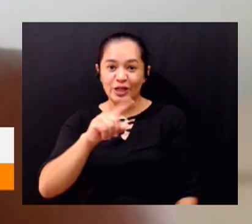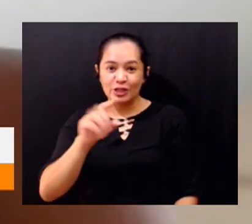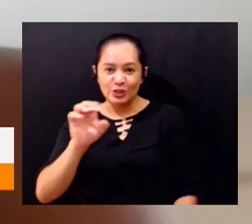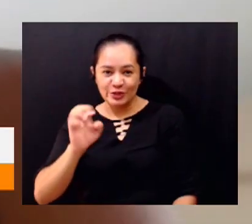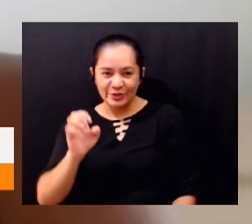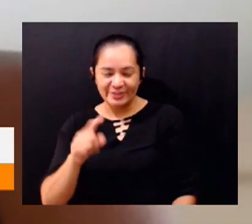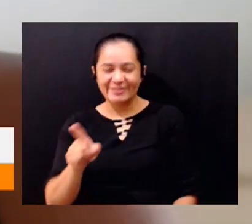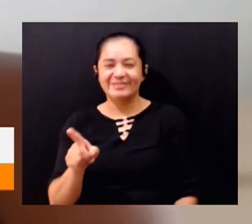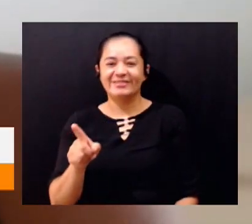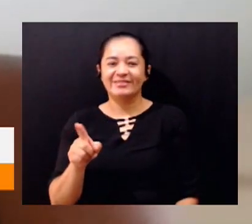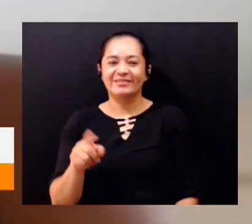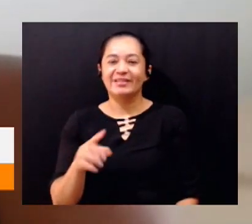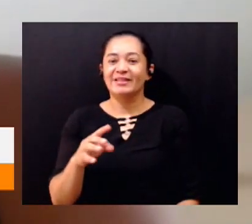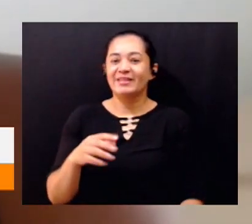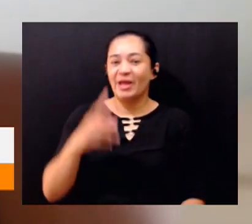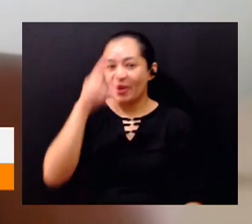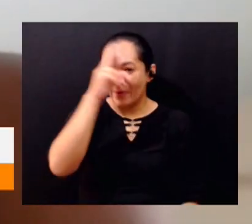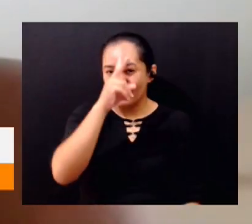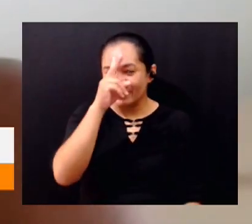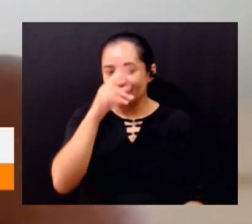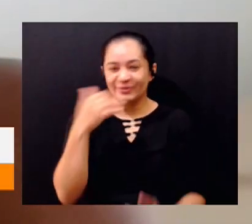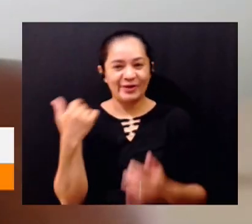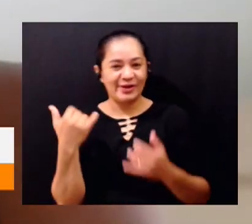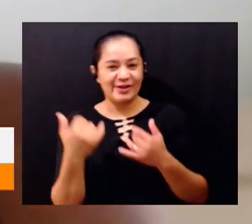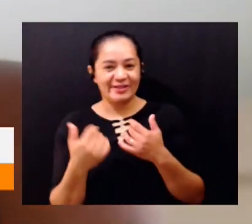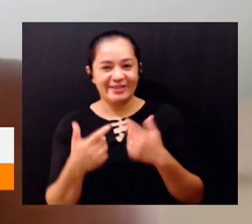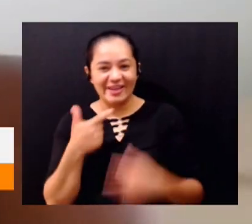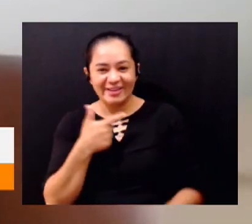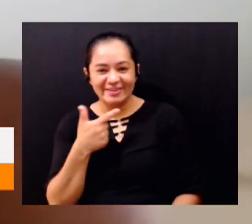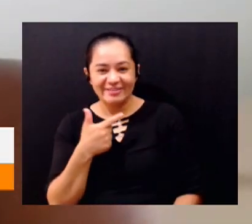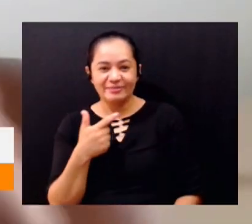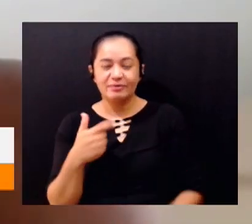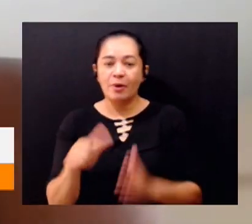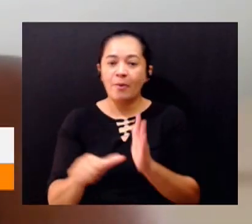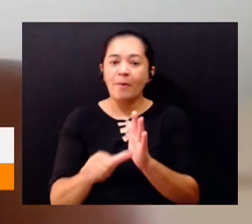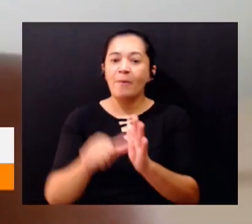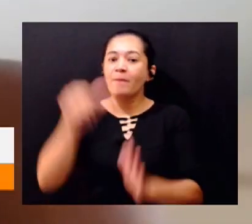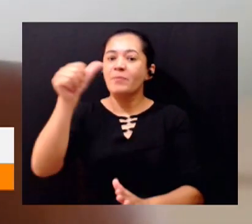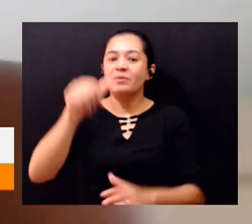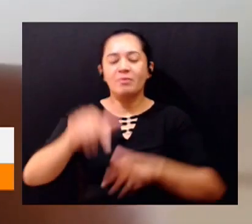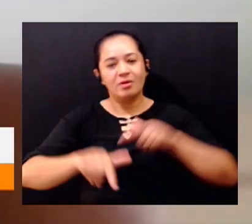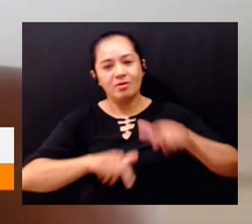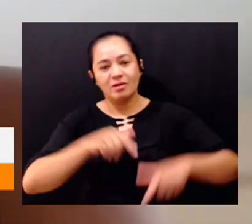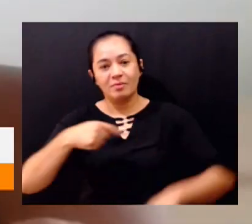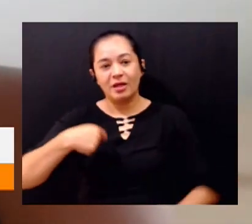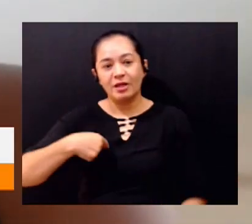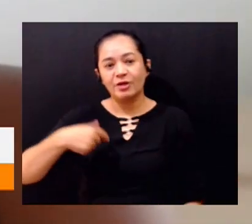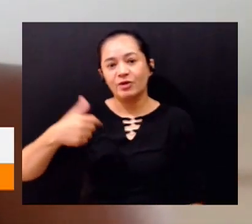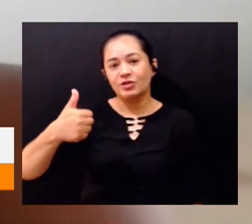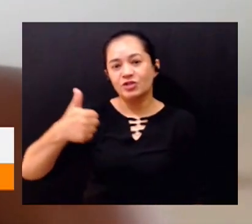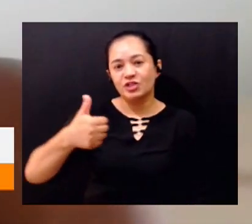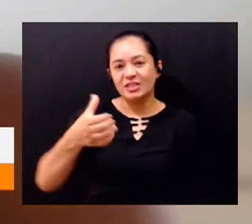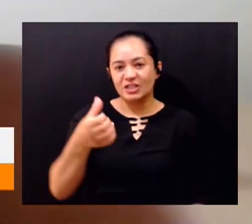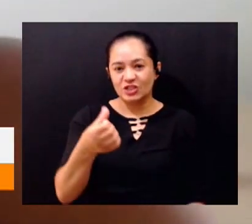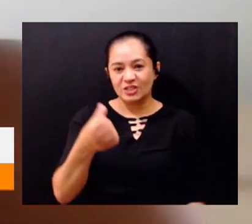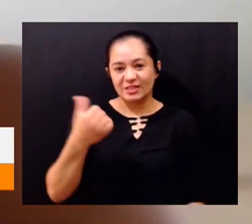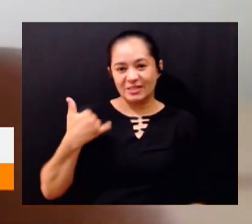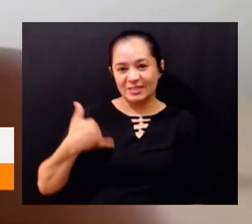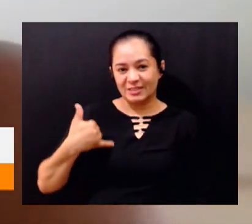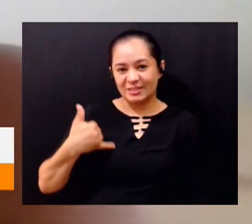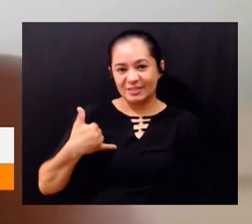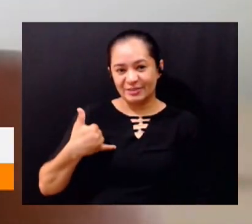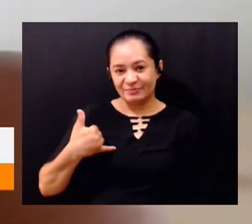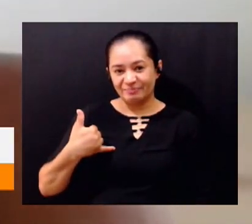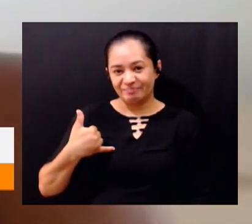caso. Foi meu primeiro trabalho, eu tinha 16 anos. Eu fui assistente de um desenhista chamado Eduardo Petillo, que é um